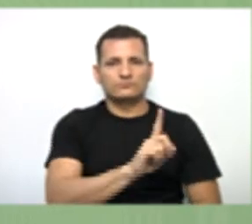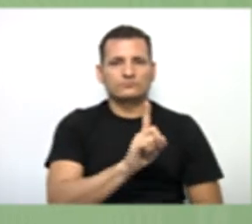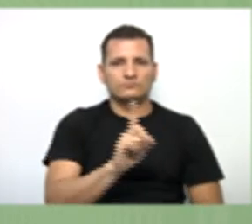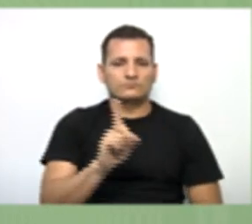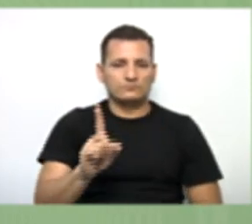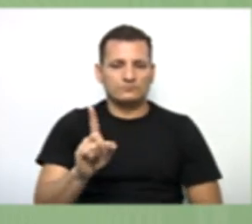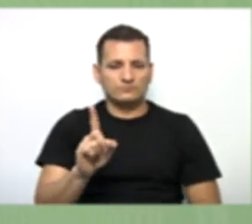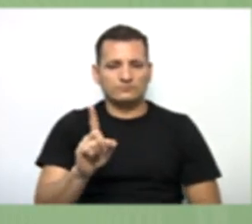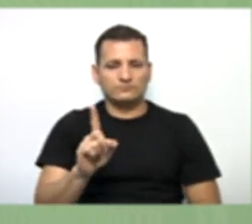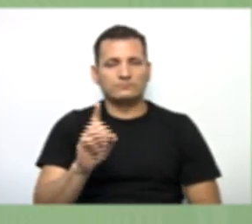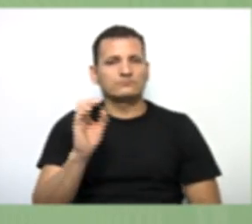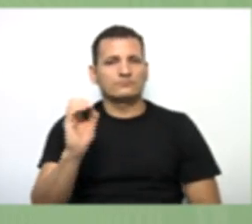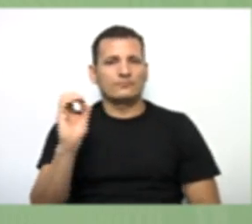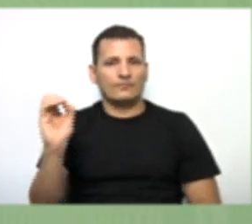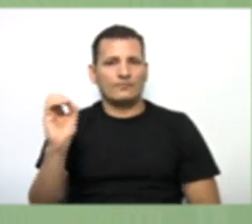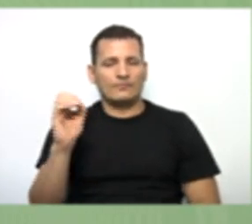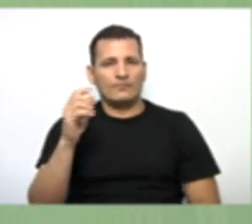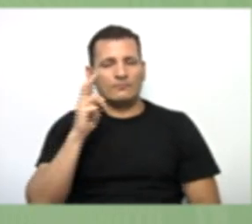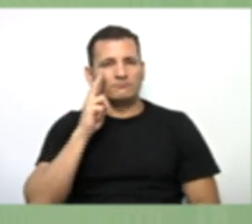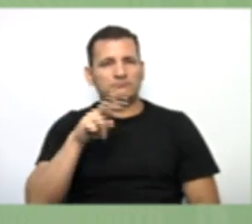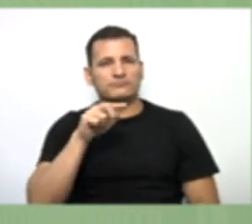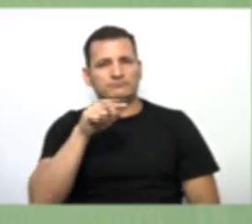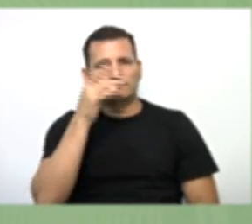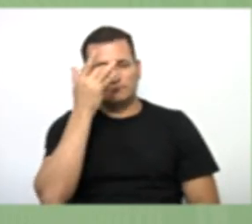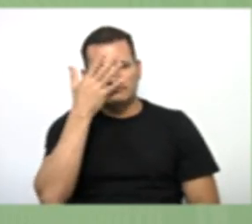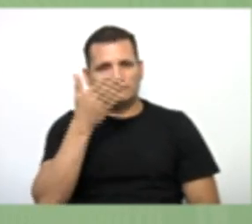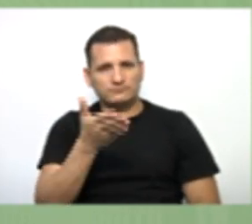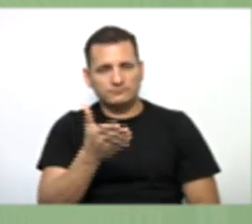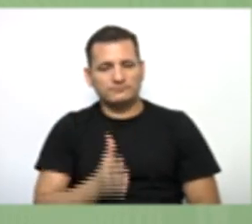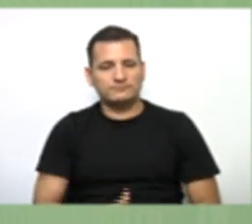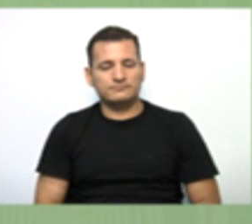0, 0. Viu como é que é fácil